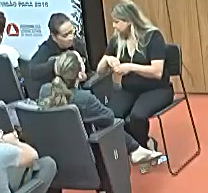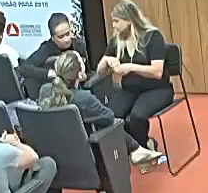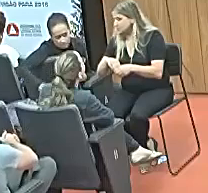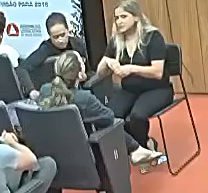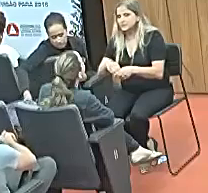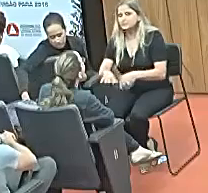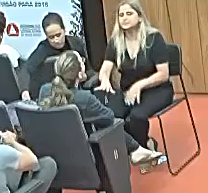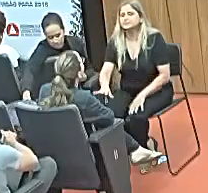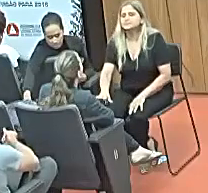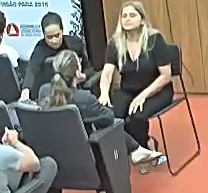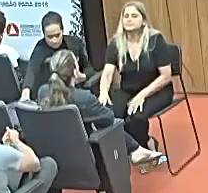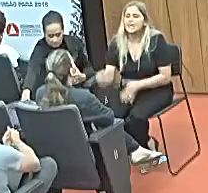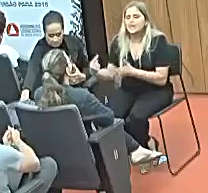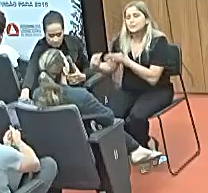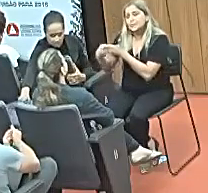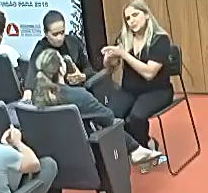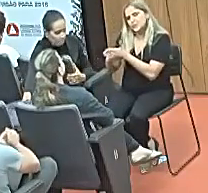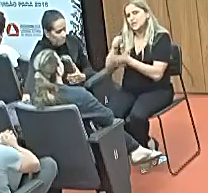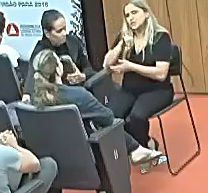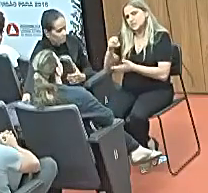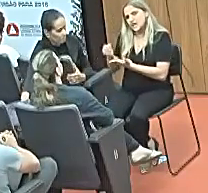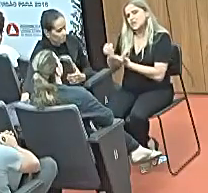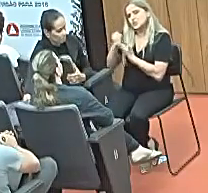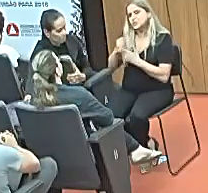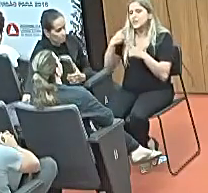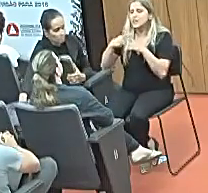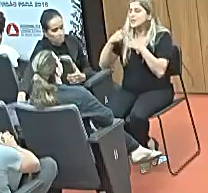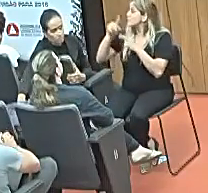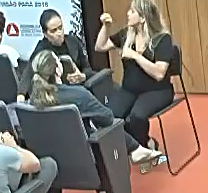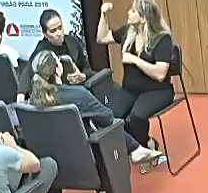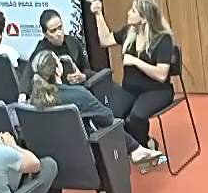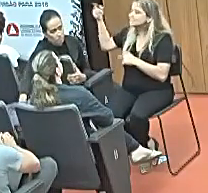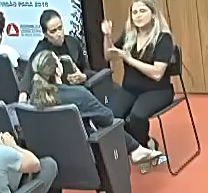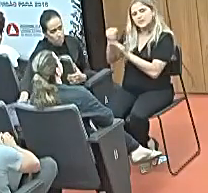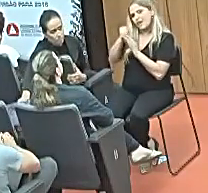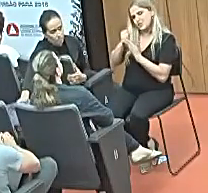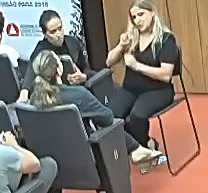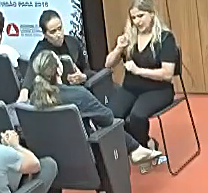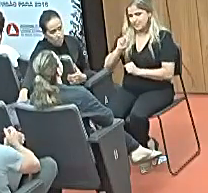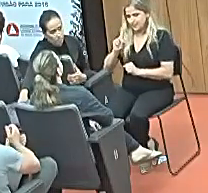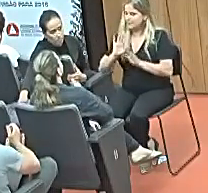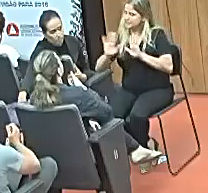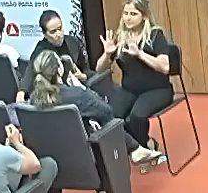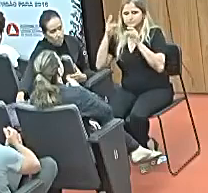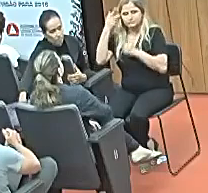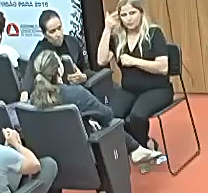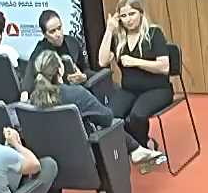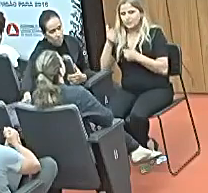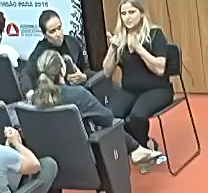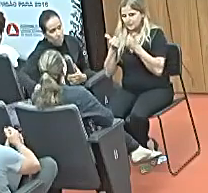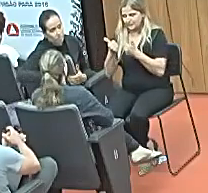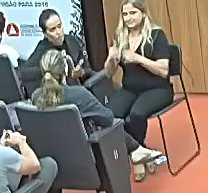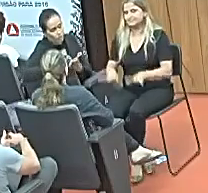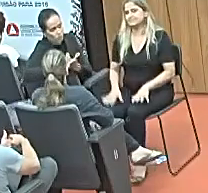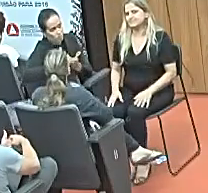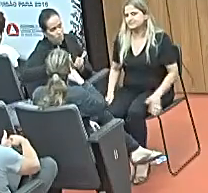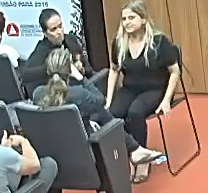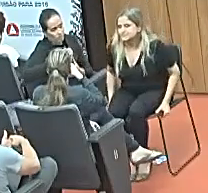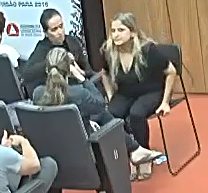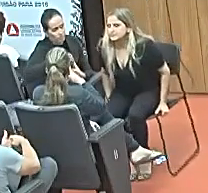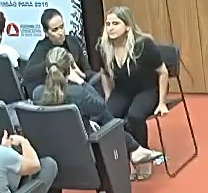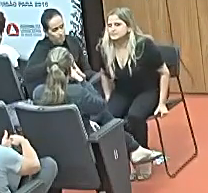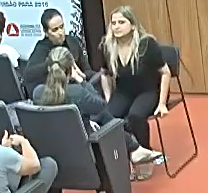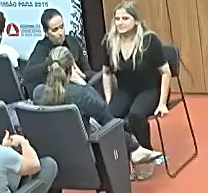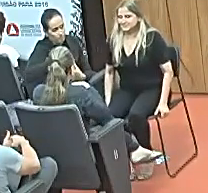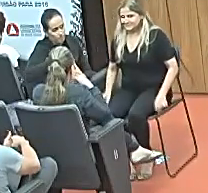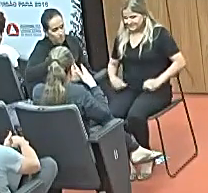essa atividade é uma atividade de geração de trabalho e renda que valoriza a nossa cultura a nossa é competitividade